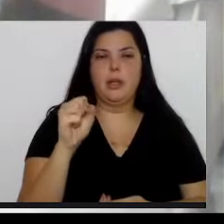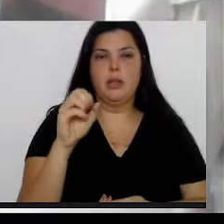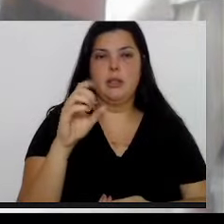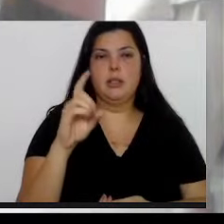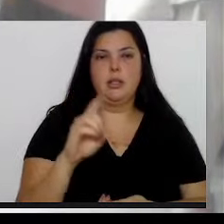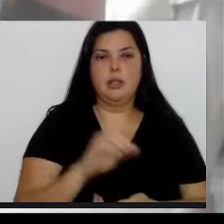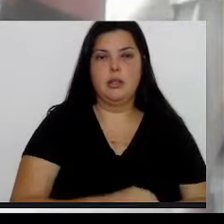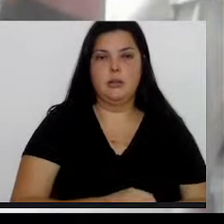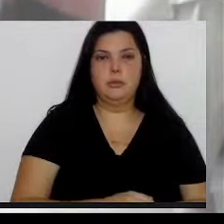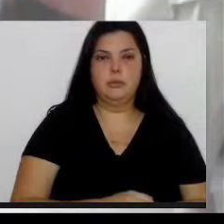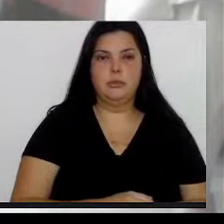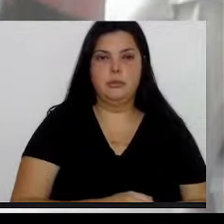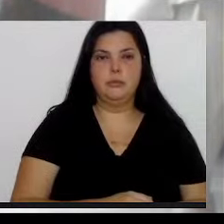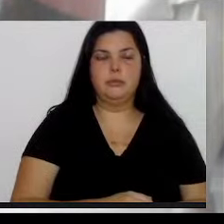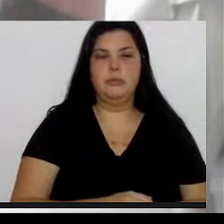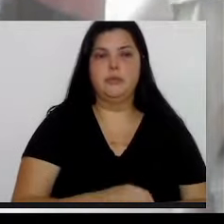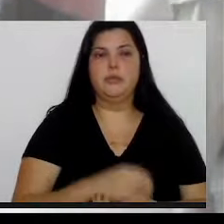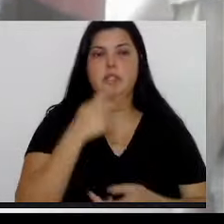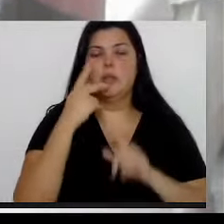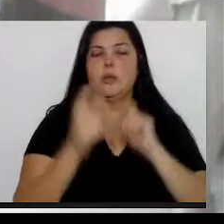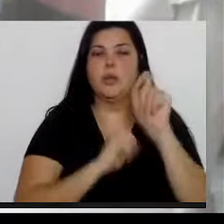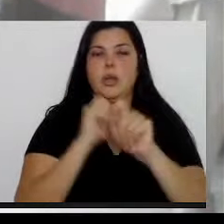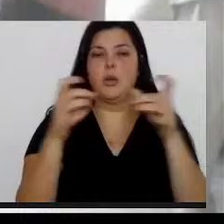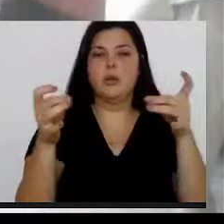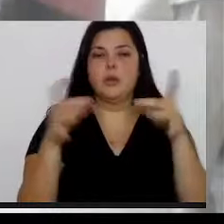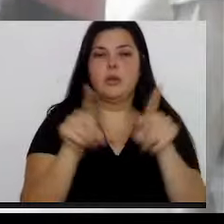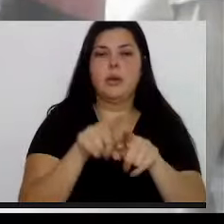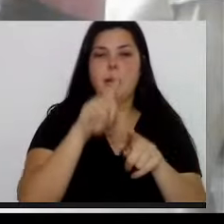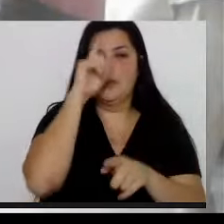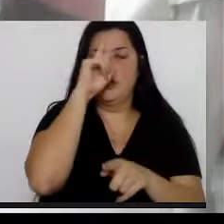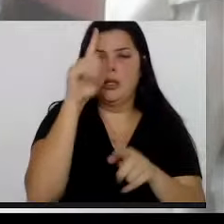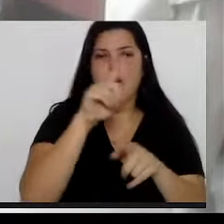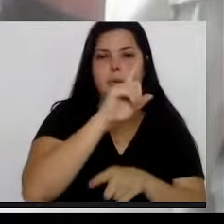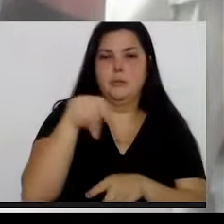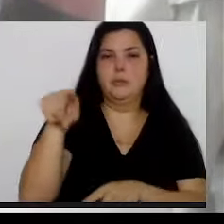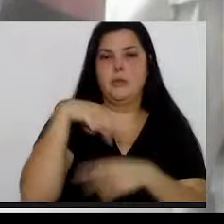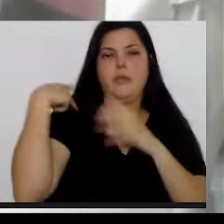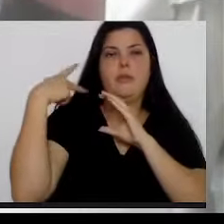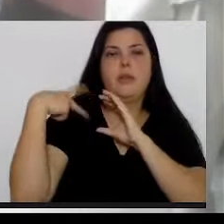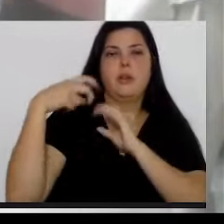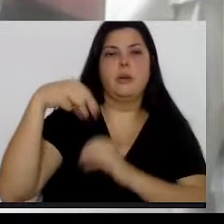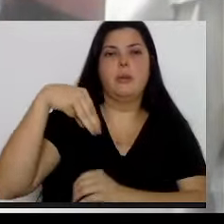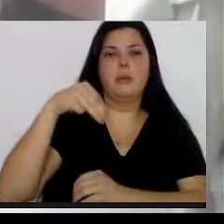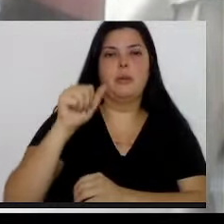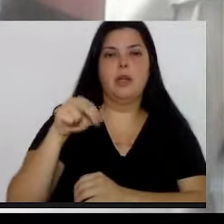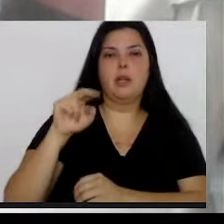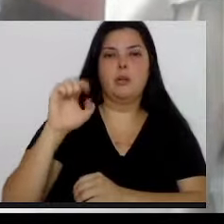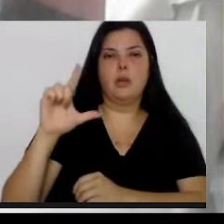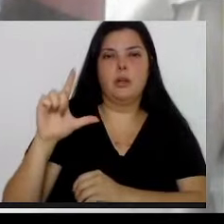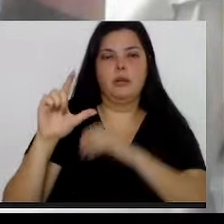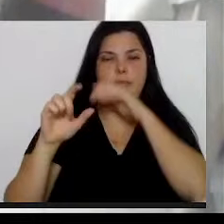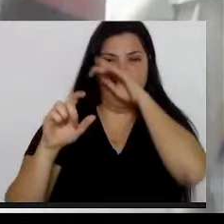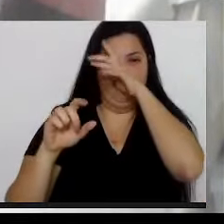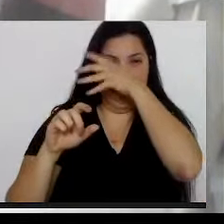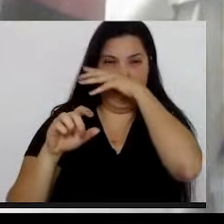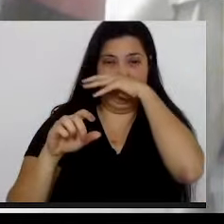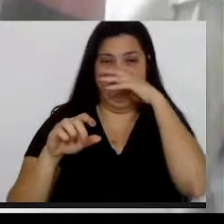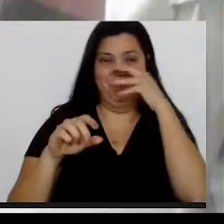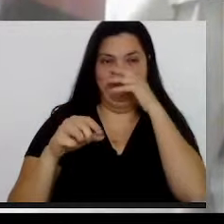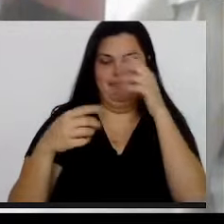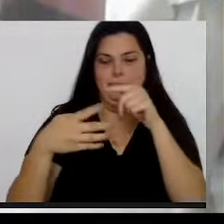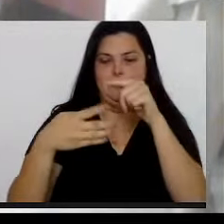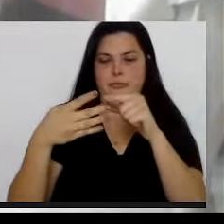PSD, caçando por consequência os mandatos dos vereadores Manuel José da Silva, Manuel do Gás,